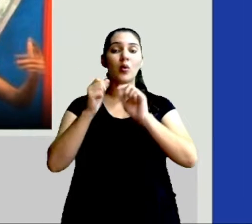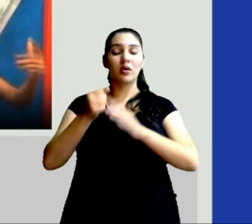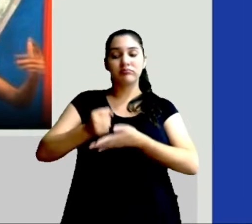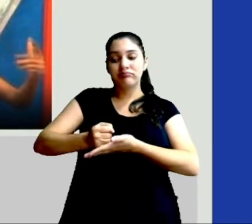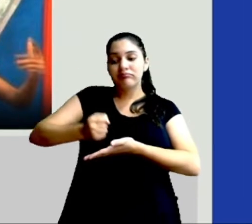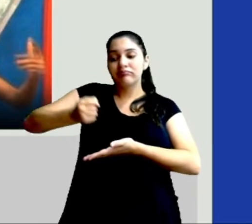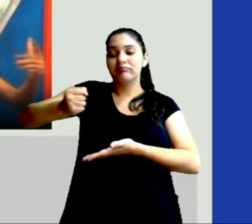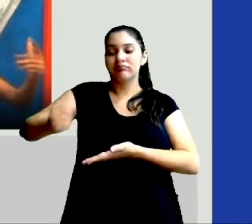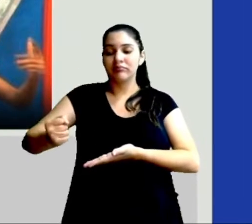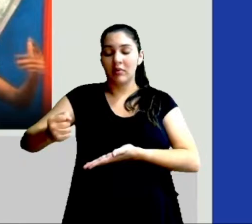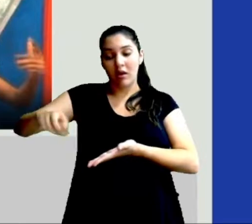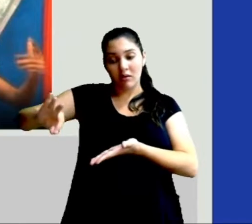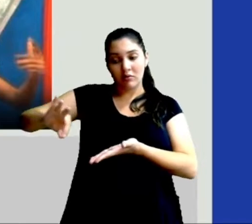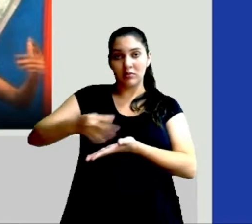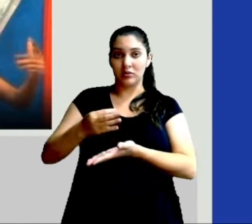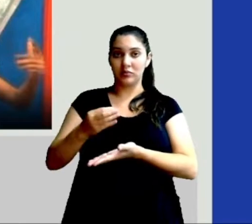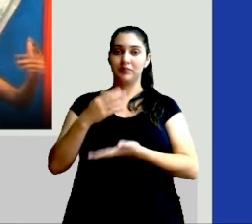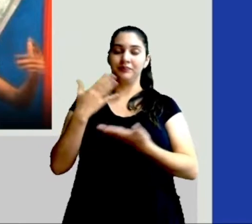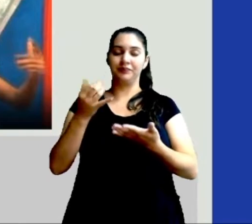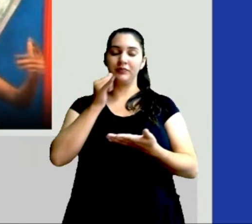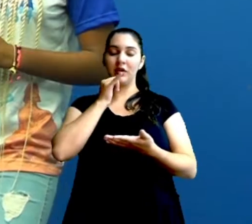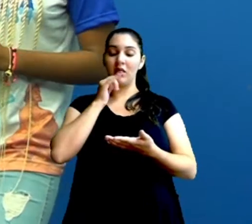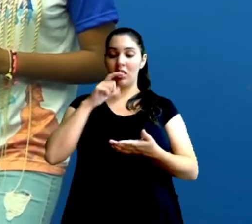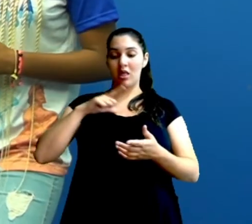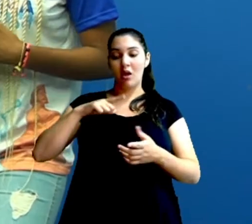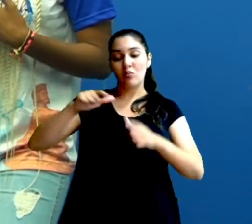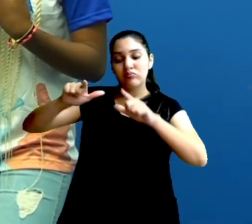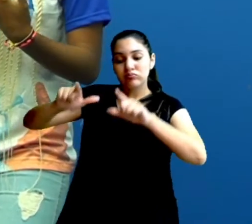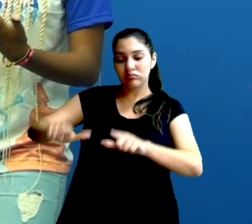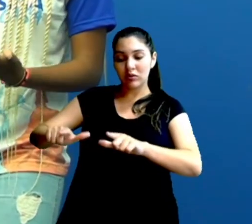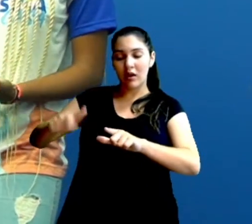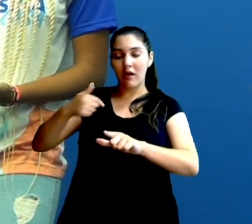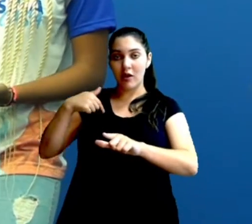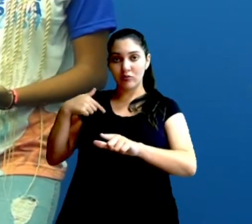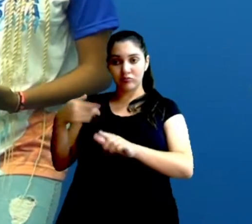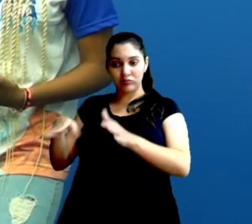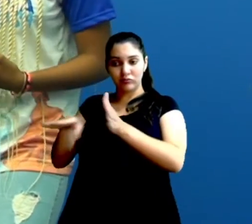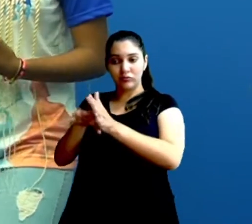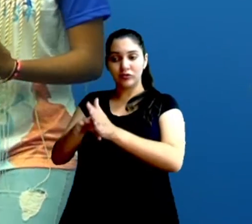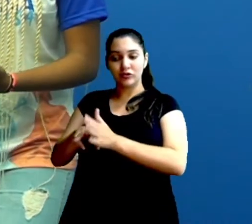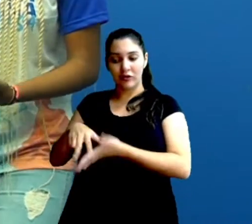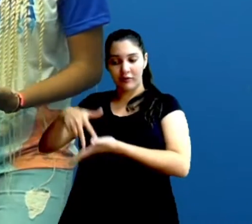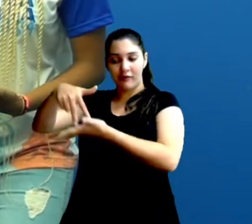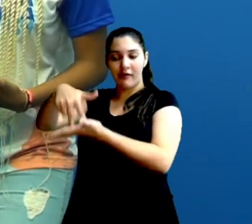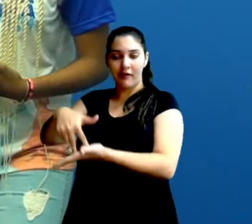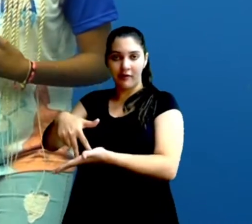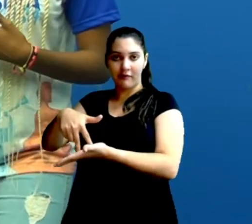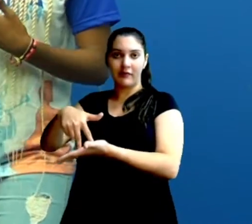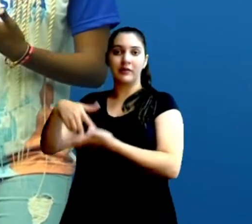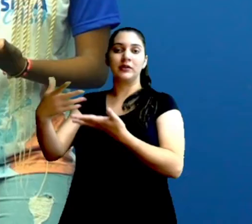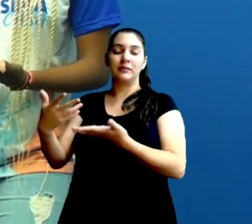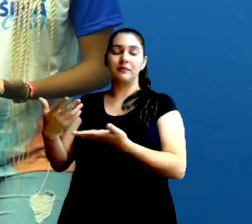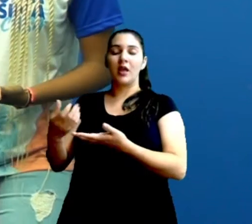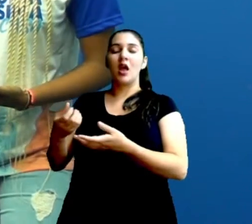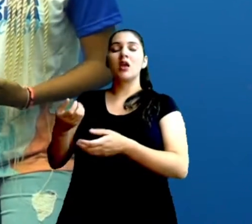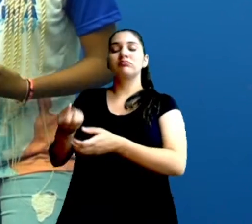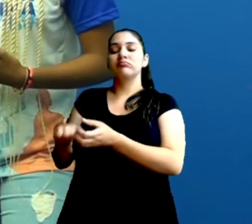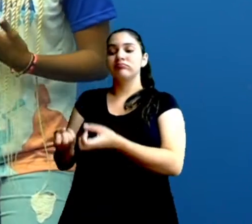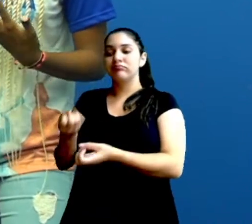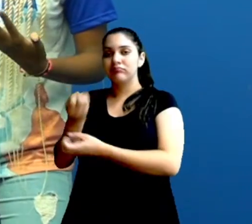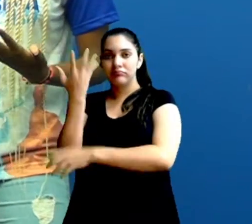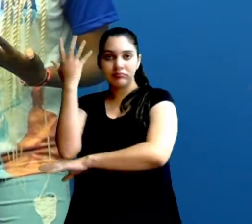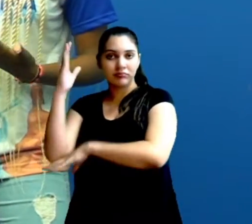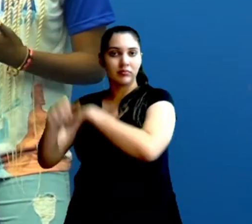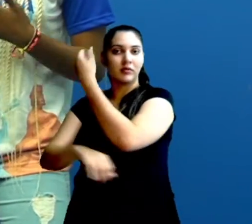pelo registro. Ou seja, tinha esse pedaço de terra, eu chegava, ocupava,